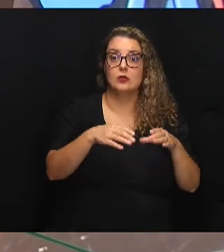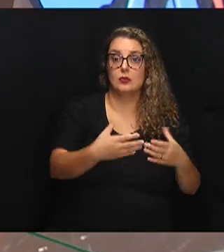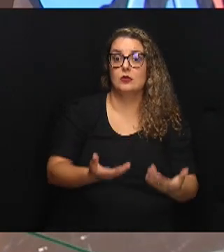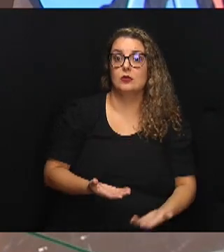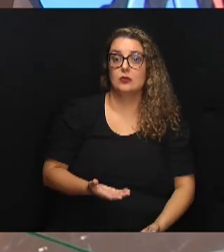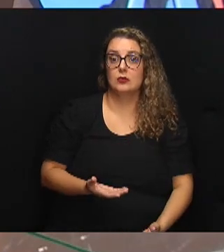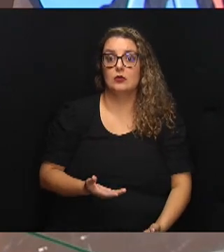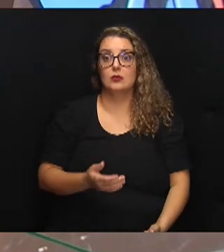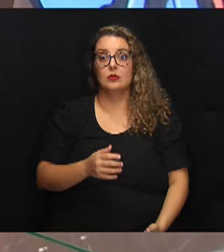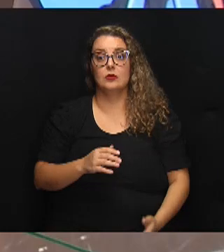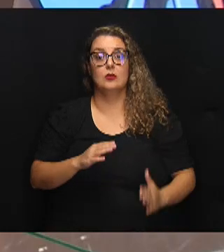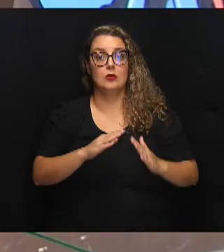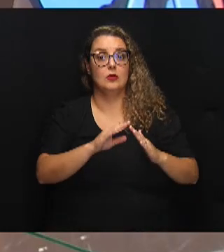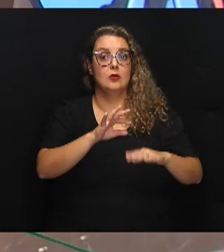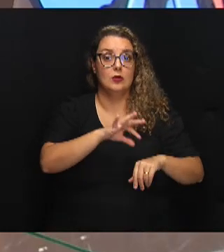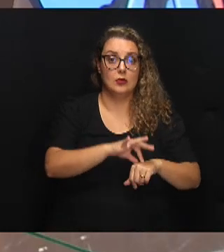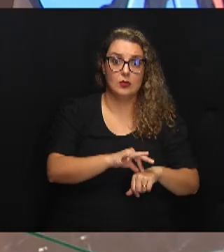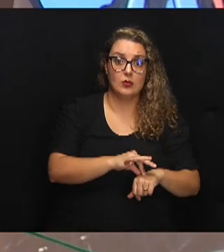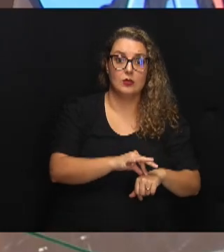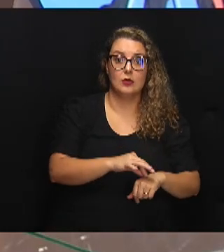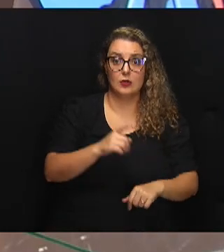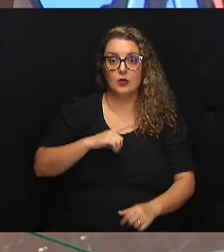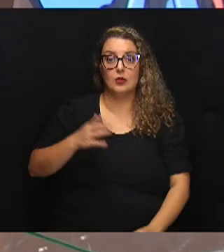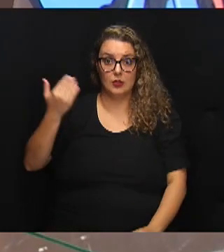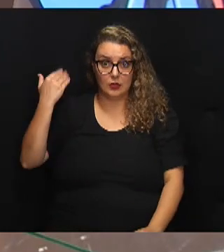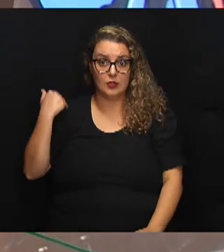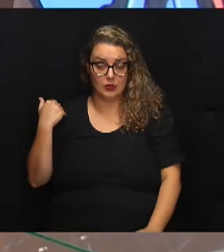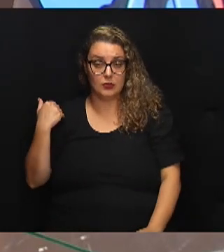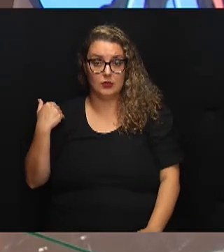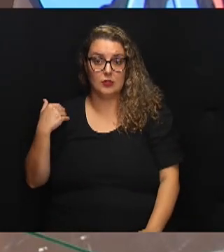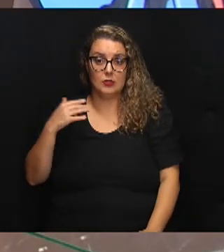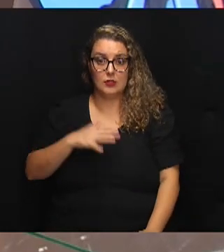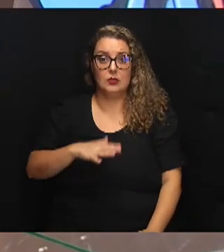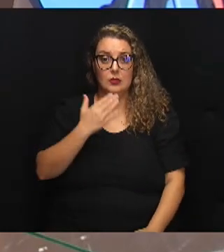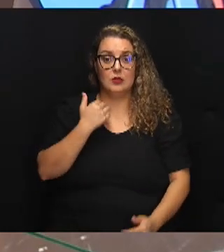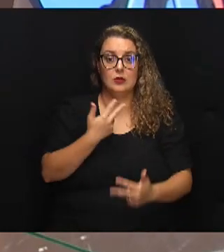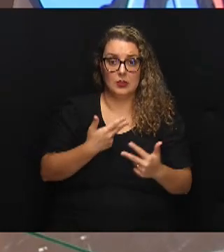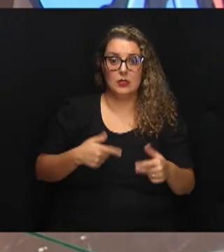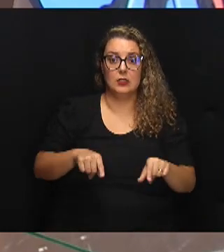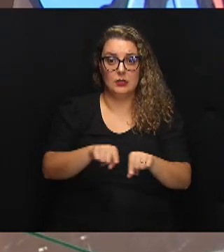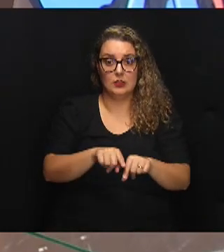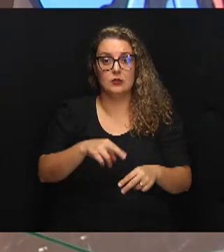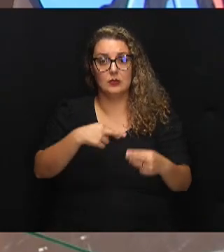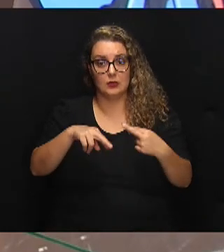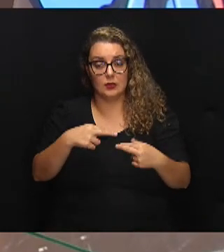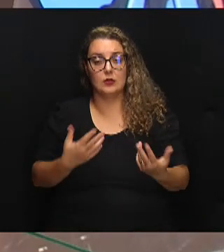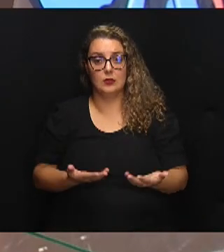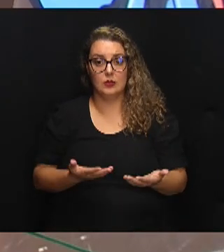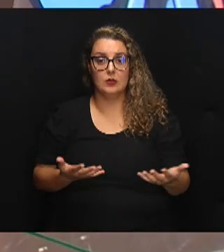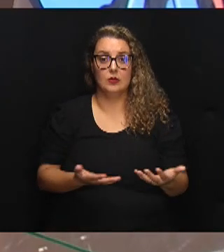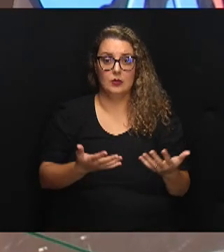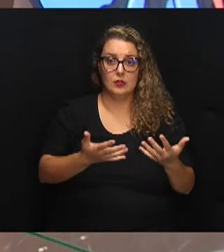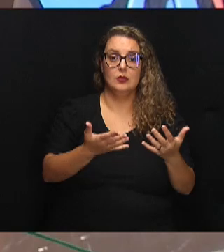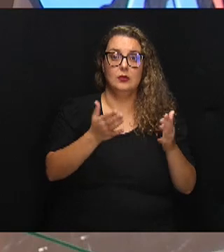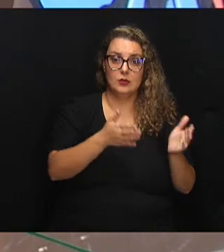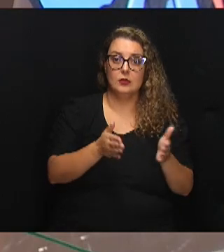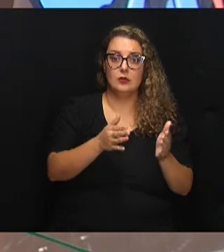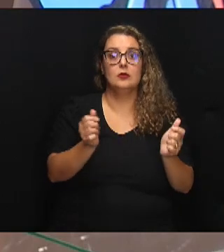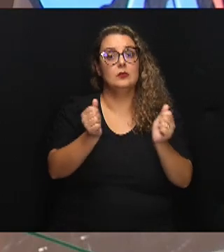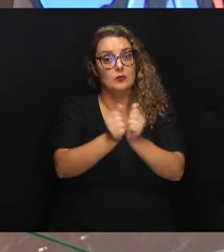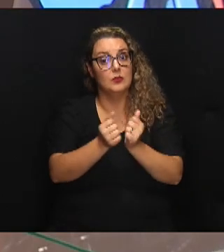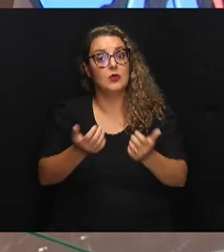o açougue, que eu tinha um negócio no ramo alimentício que também a gente conseguiu ali produzir